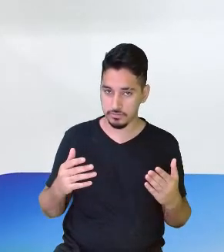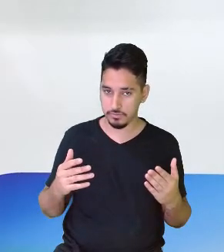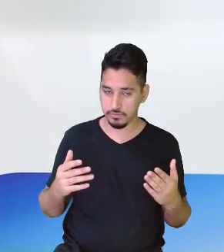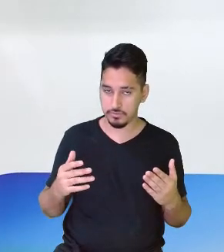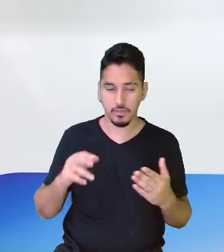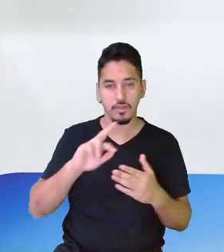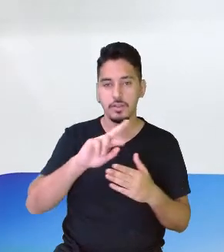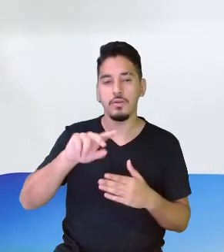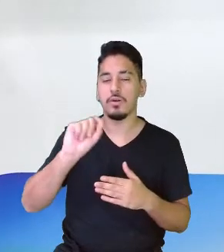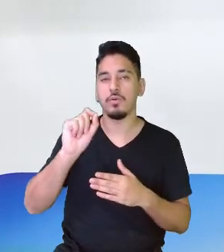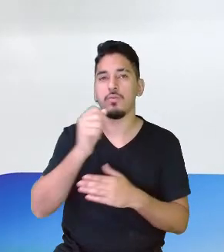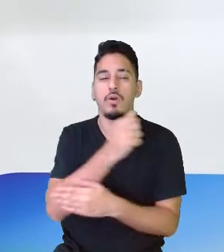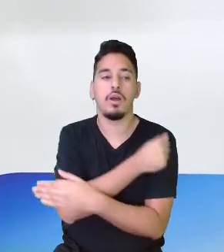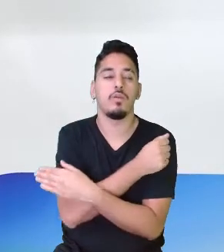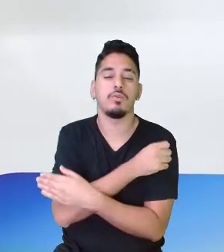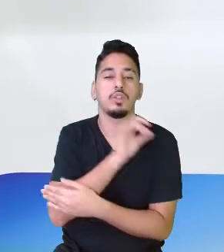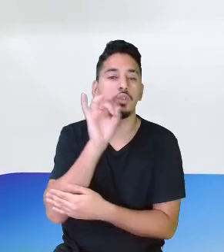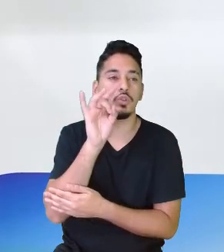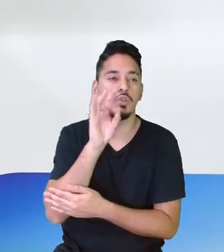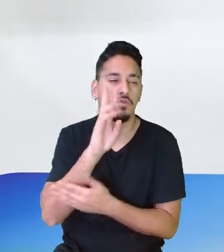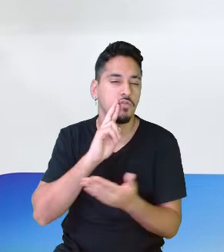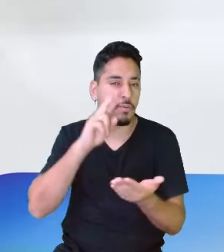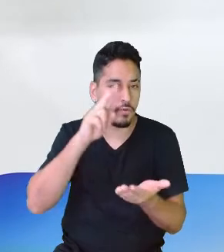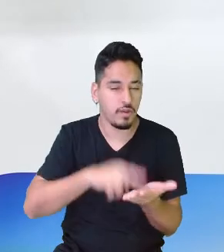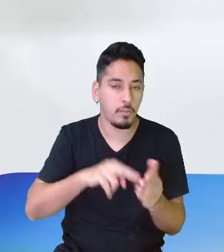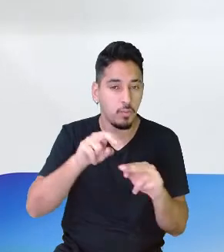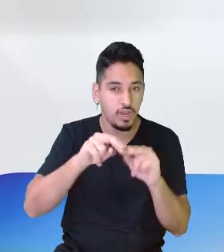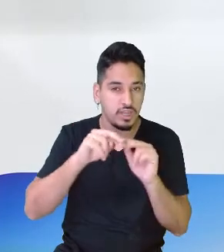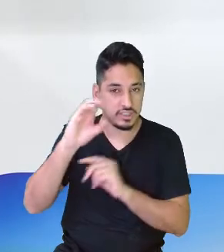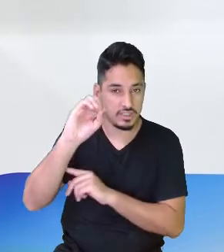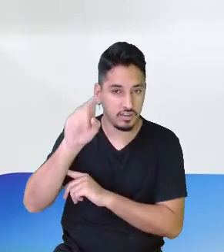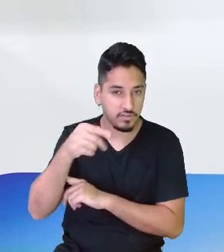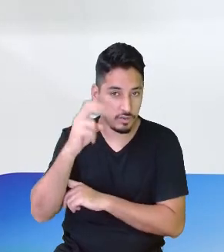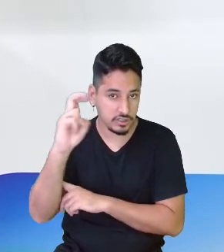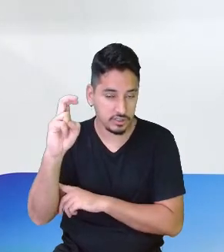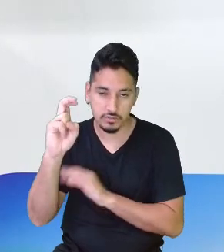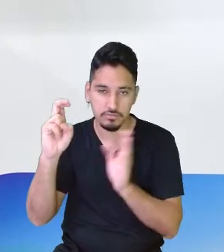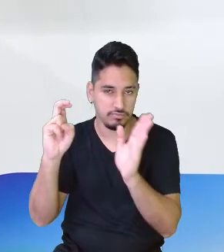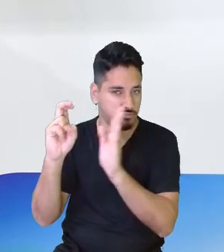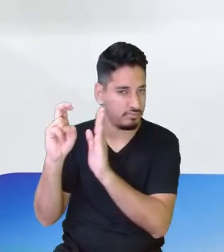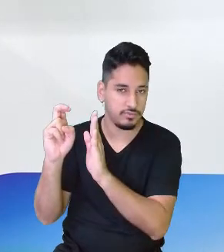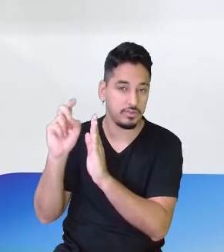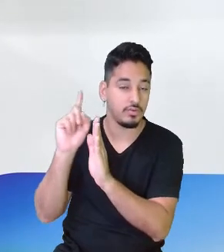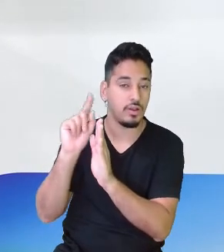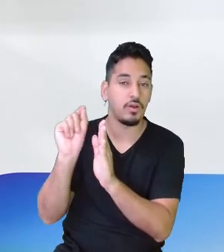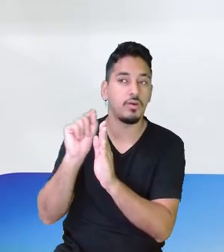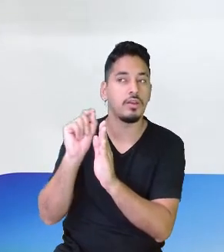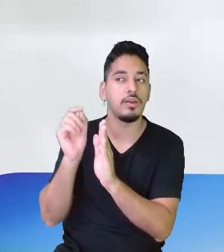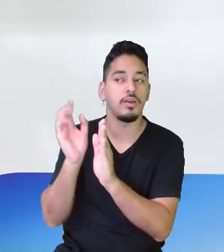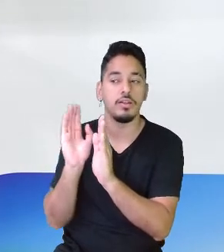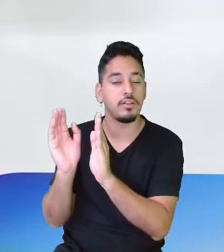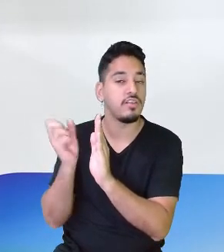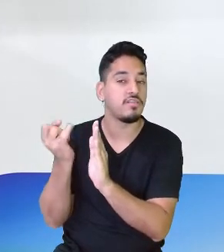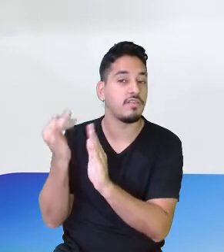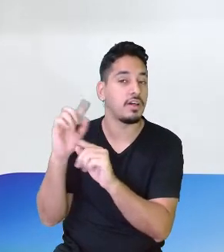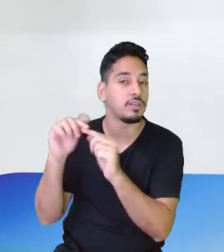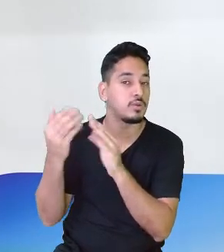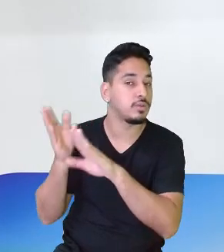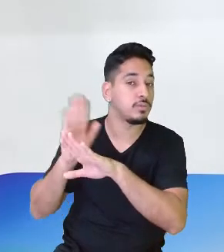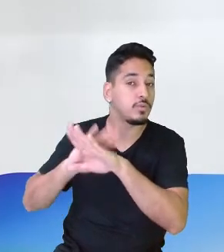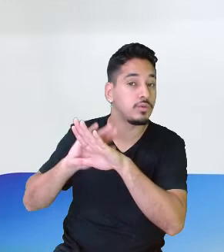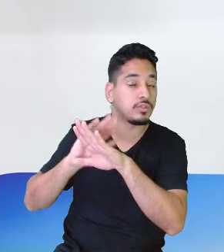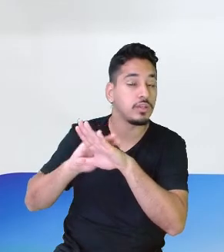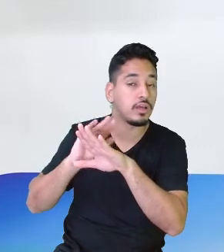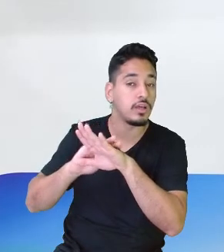Não é como se o aluno só fosse reprovar pelo meio ponto. Esse meio ponto, ele é uma cortina para uma série de outras